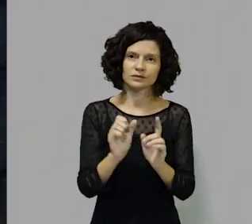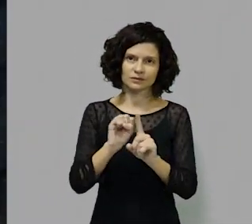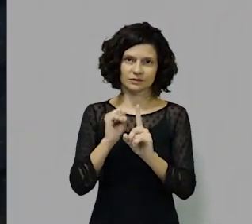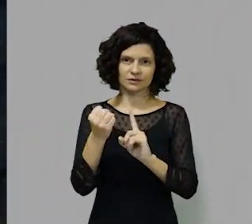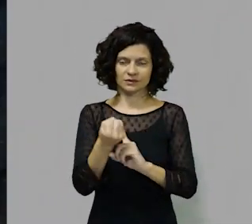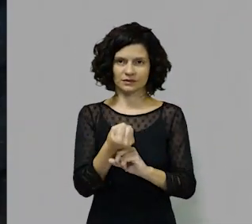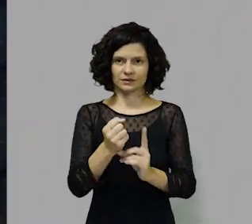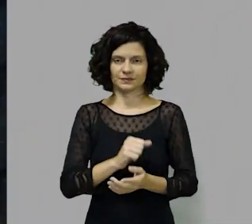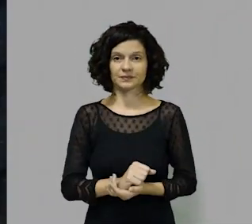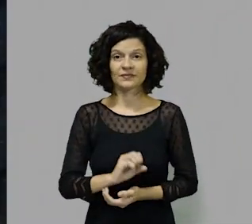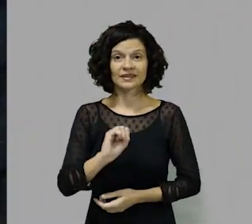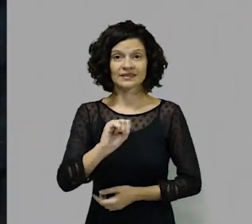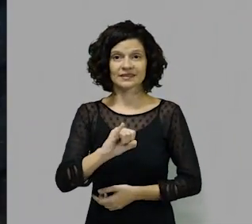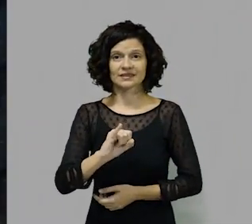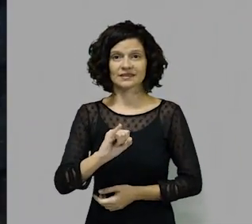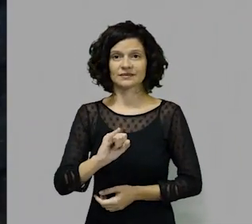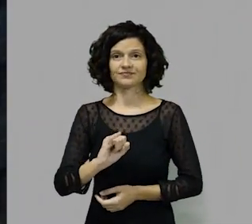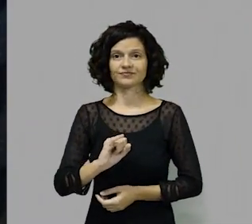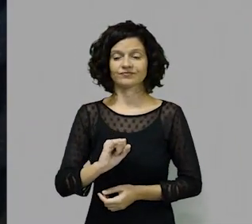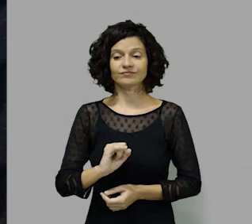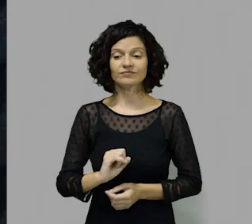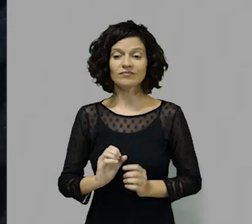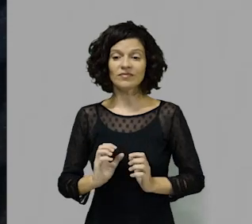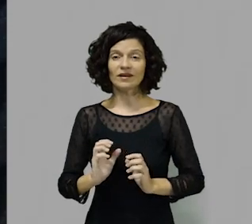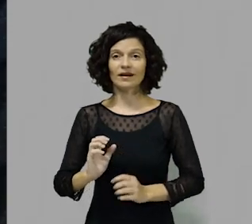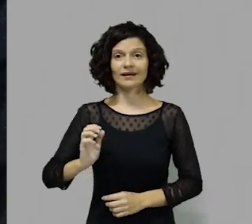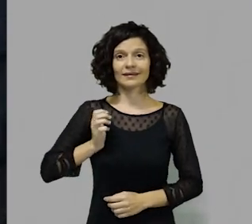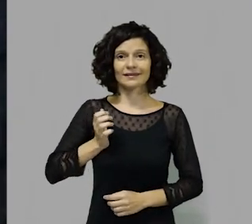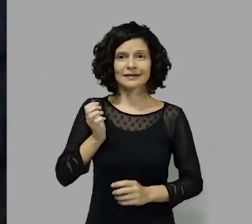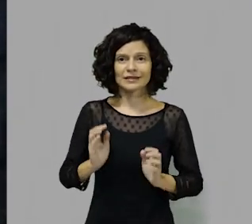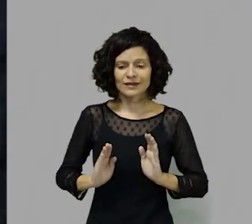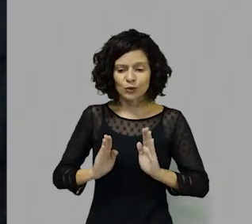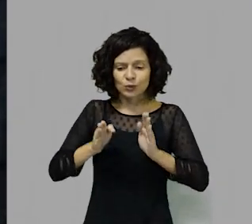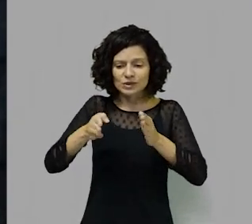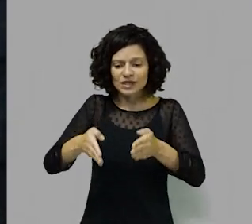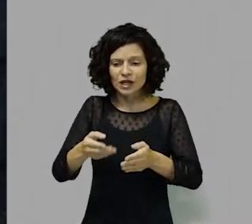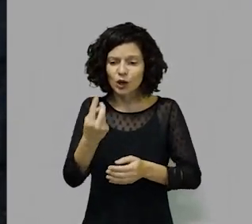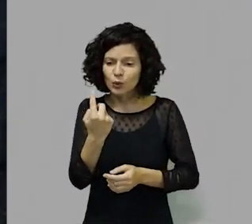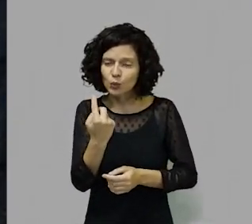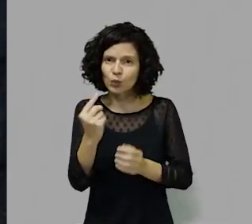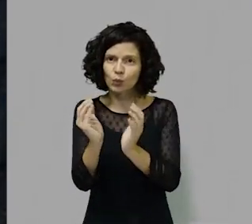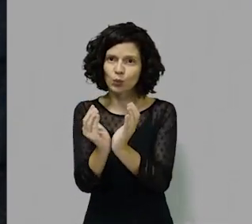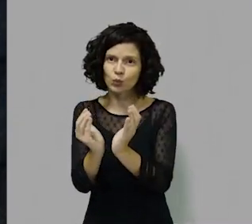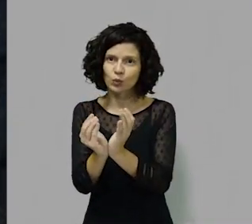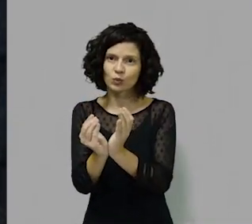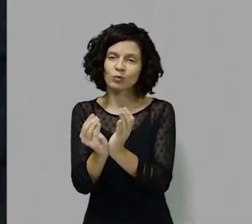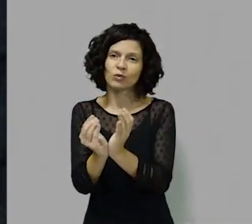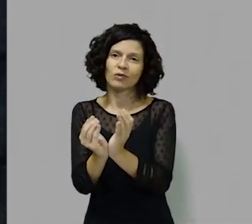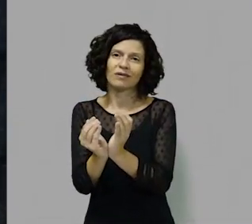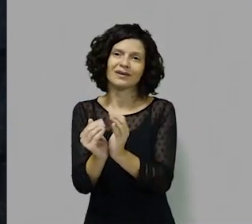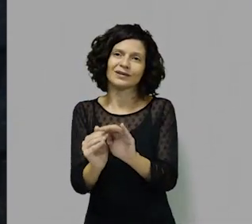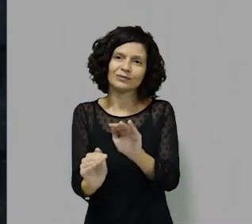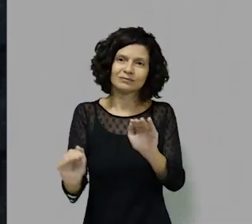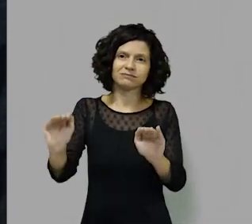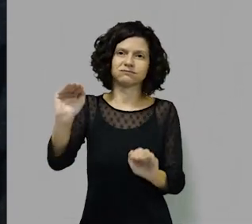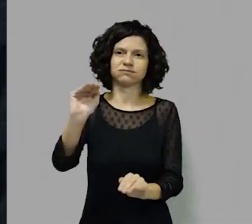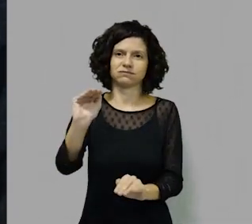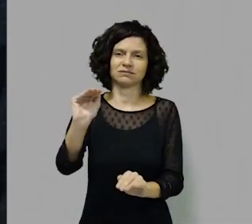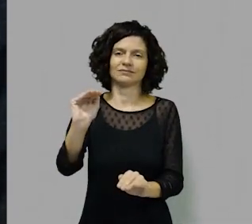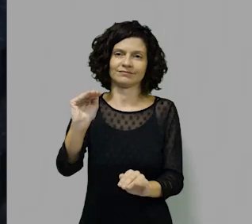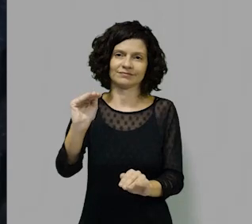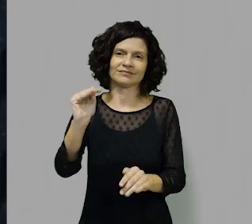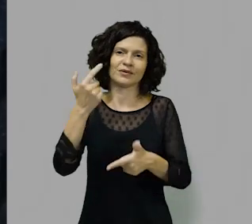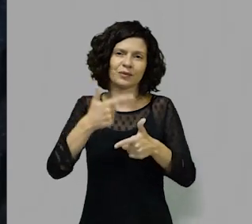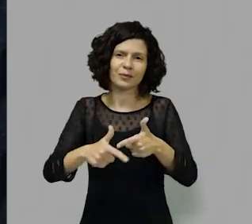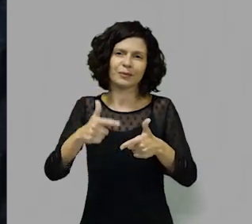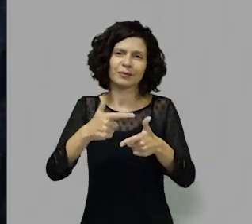concentração de riqueza aumenta, a desigualdade social também aumenta e torna mais evidente ainda essa problemática,